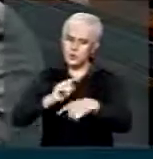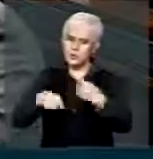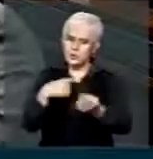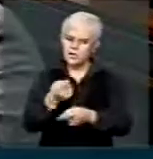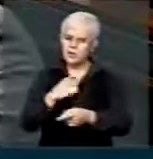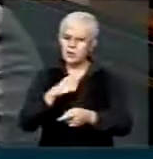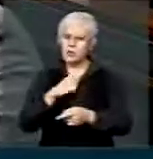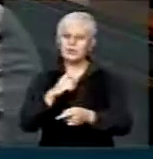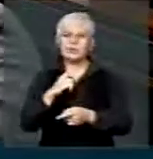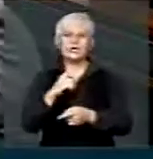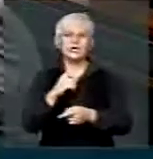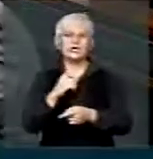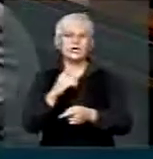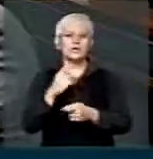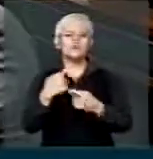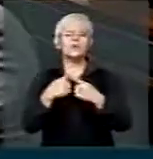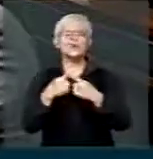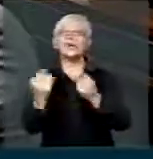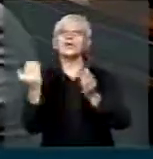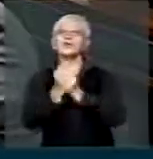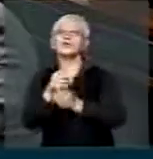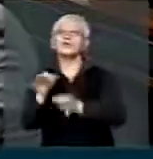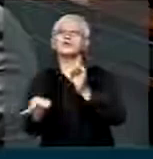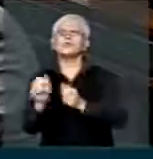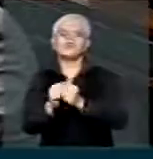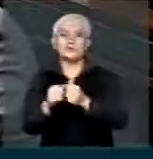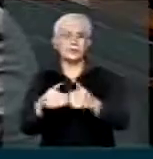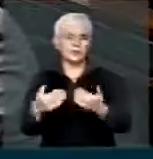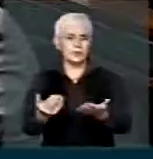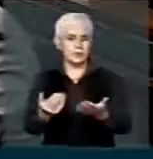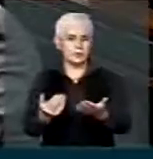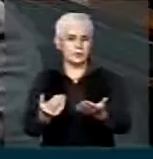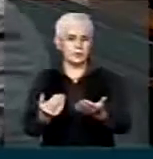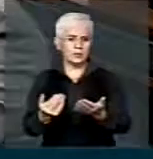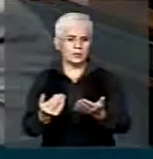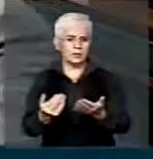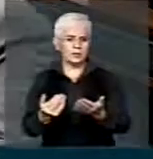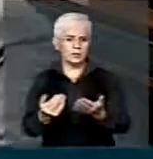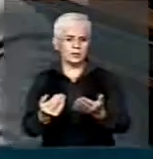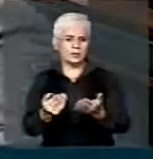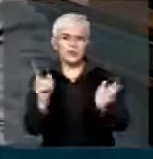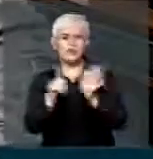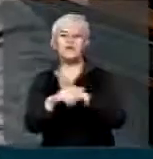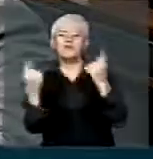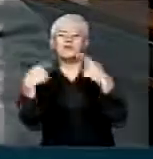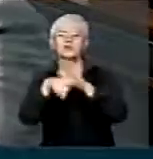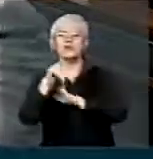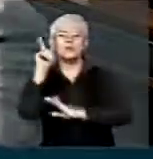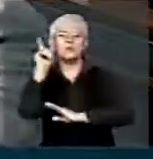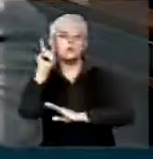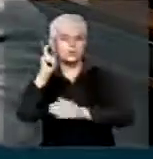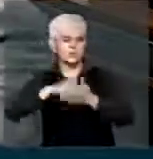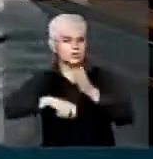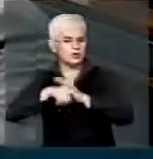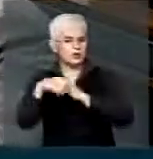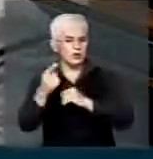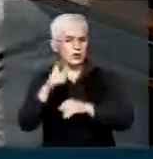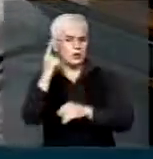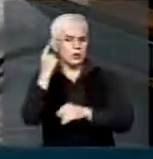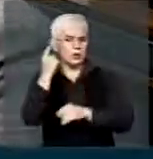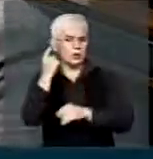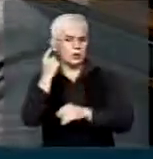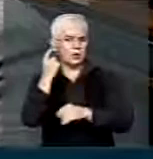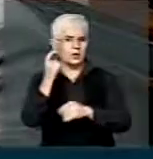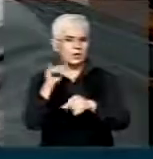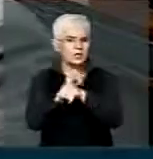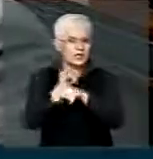e adquiriu, por que ela entrou na justiça americana contestando essa dívida? Foi alguma estratégia da Petrobras ou